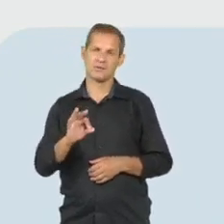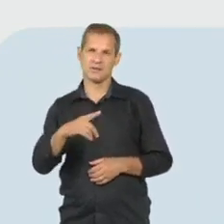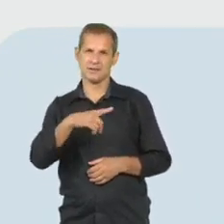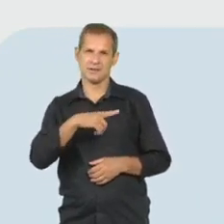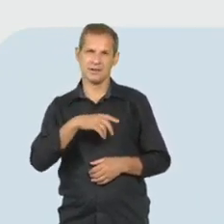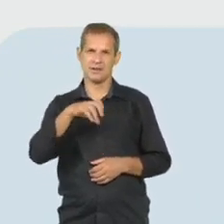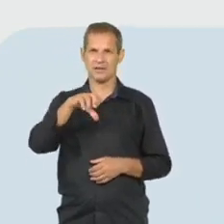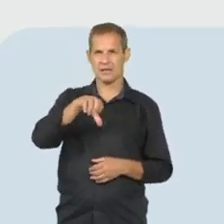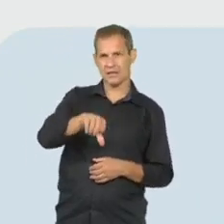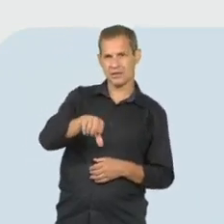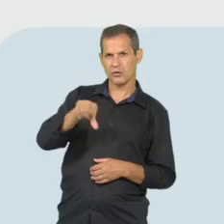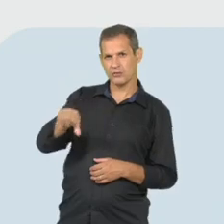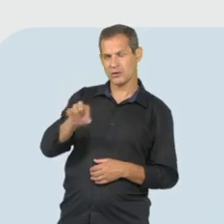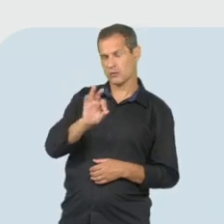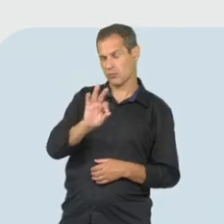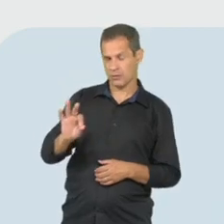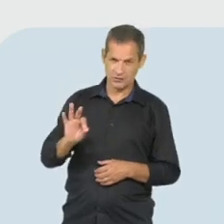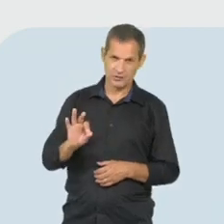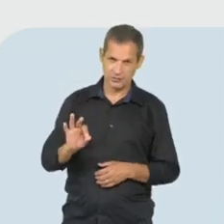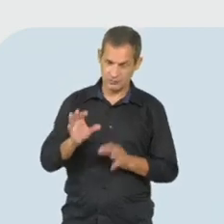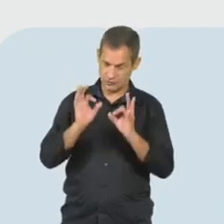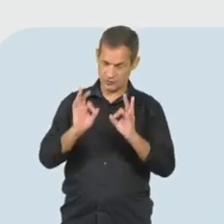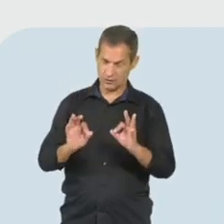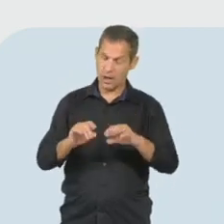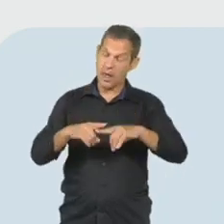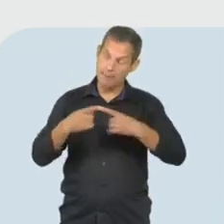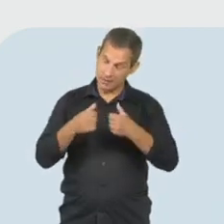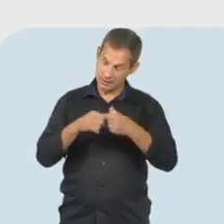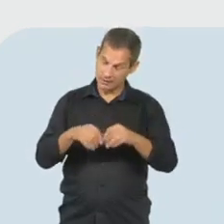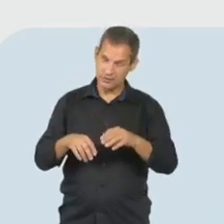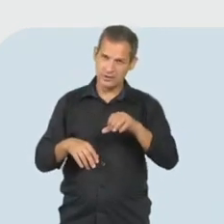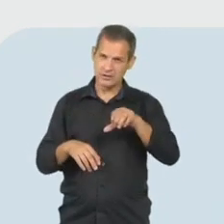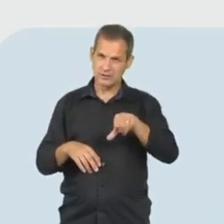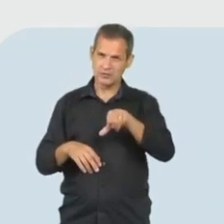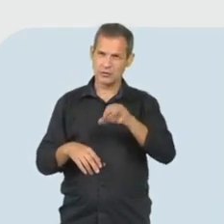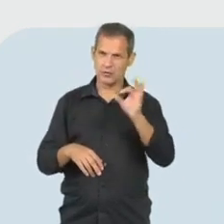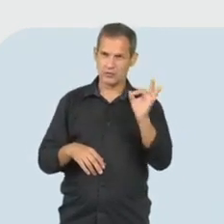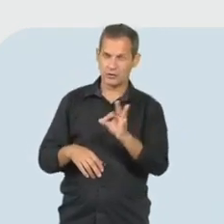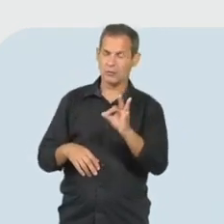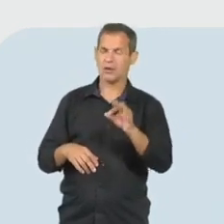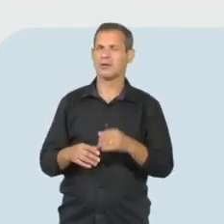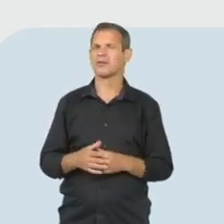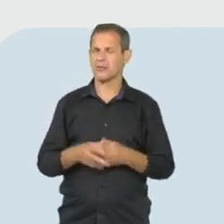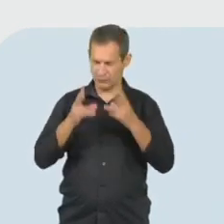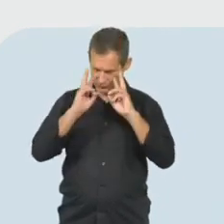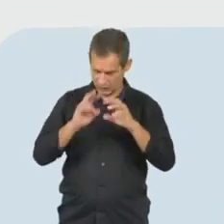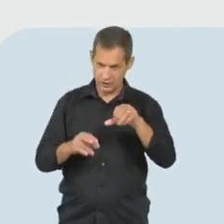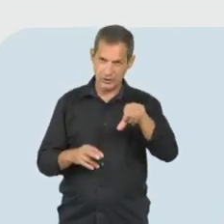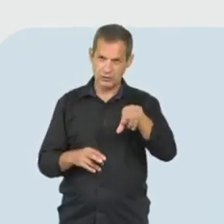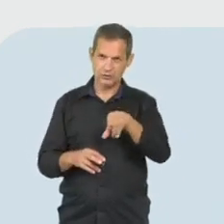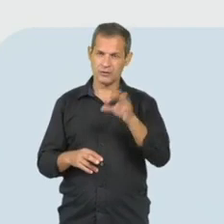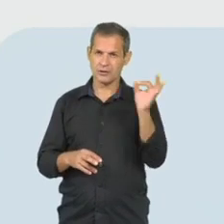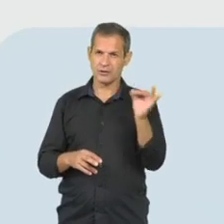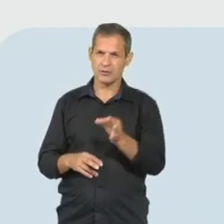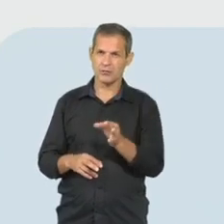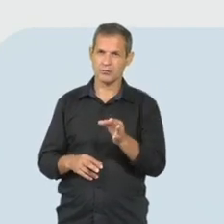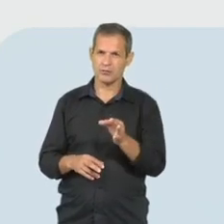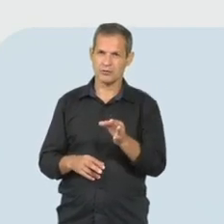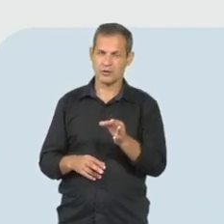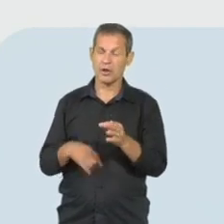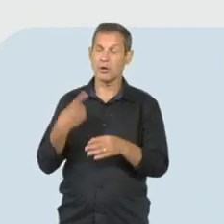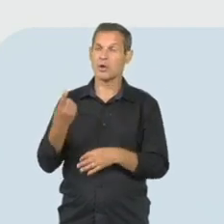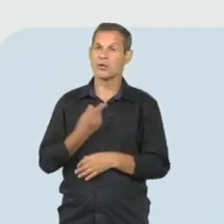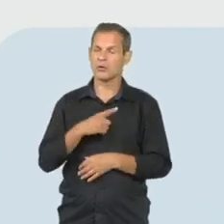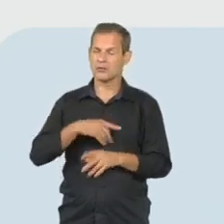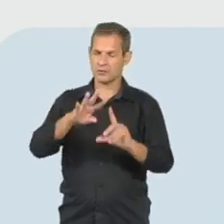dar 99%. Então, esse 99%, eu estou trazendo aqui, ó, 99%, nós vamos